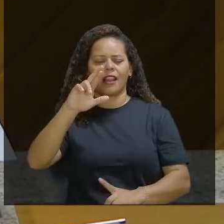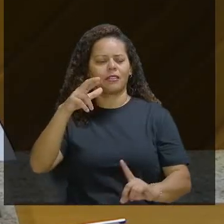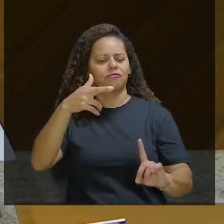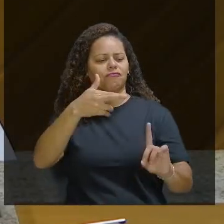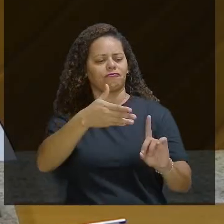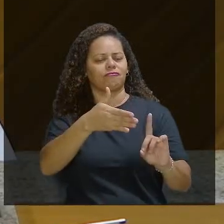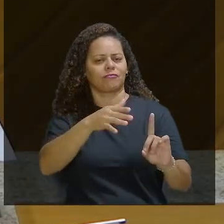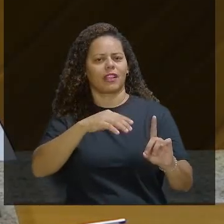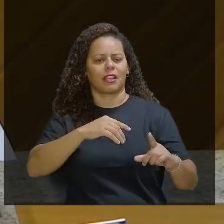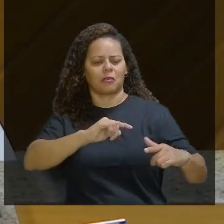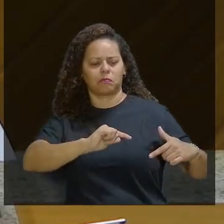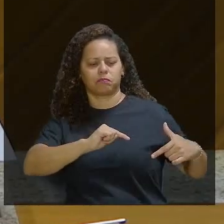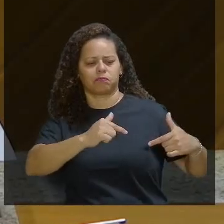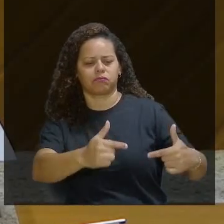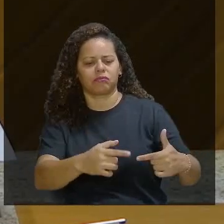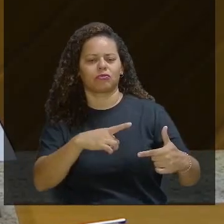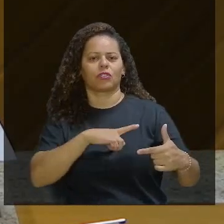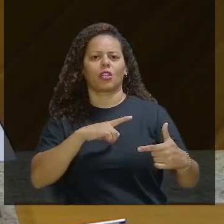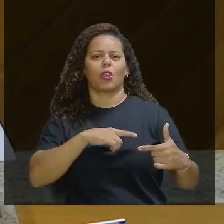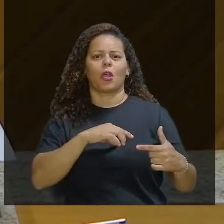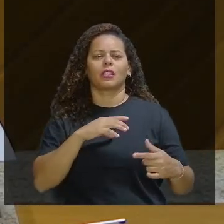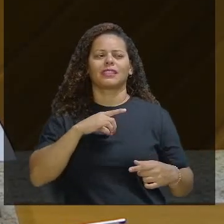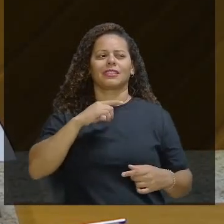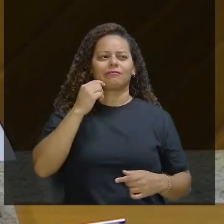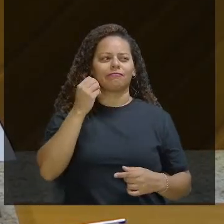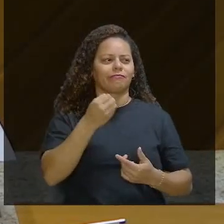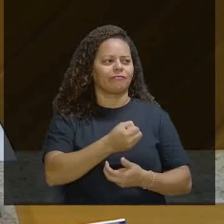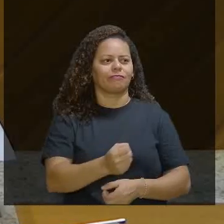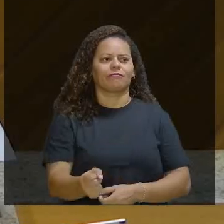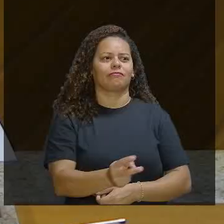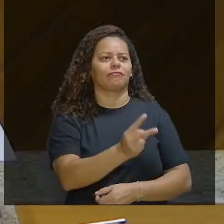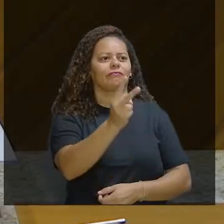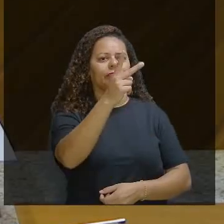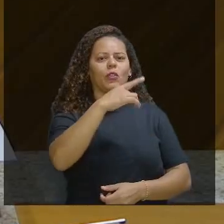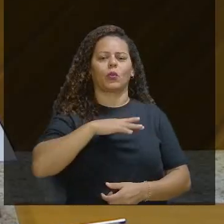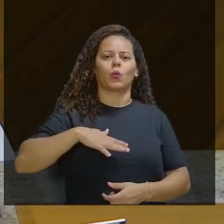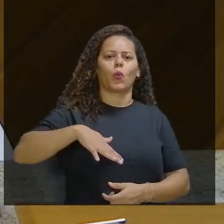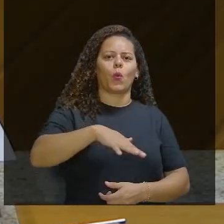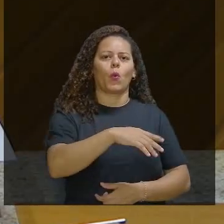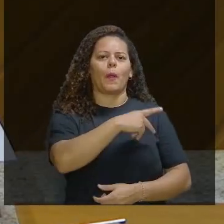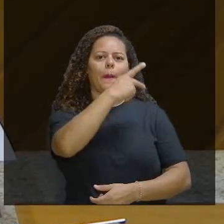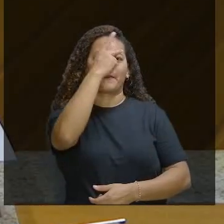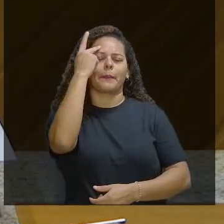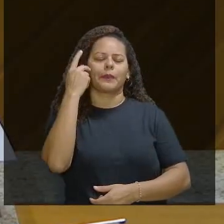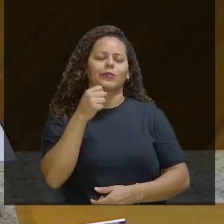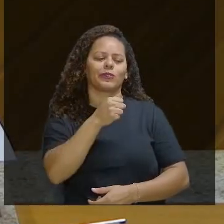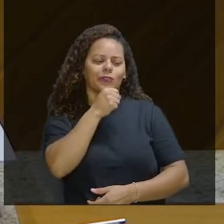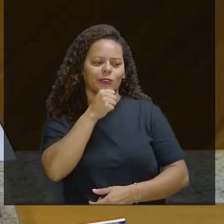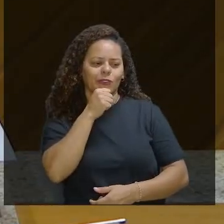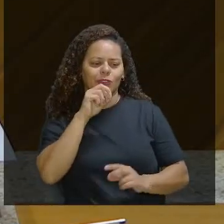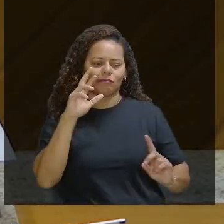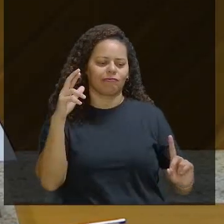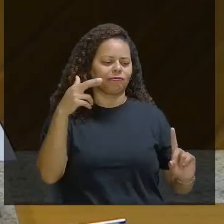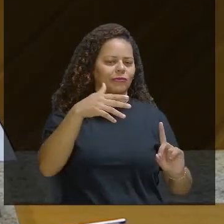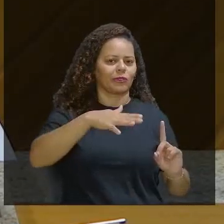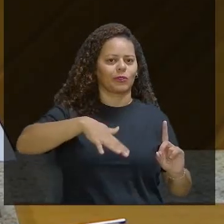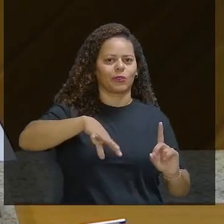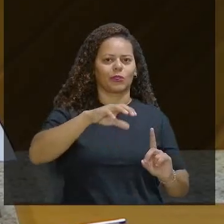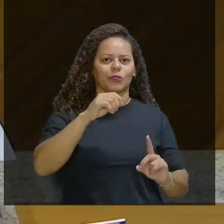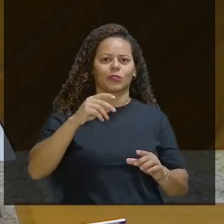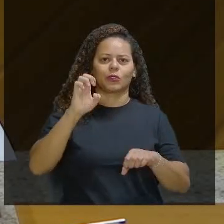sua atuação, credibilidade e compromisso com a valorização da pessoa idosa, a qual